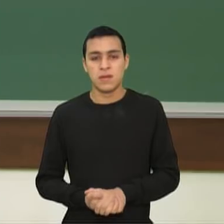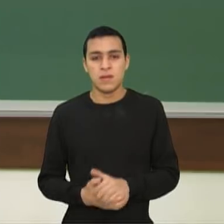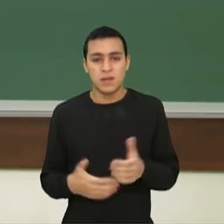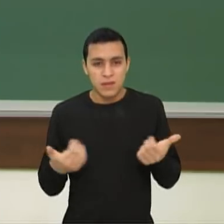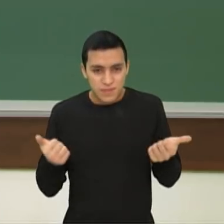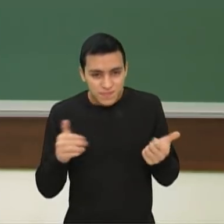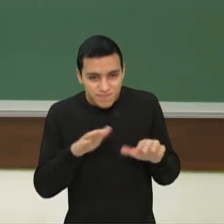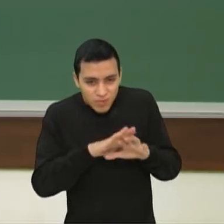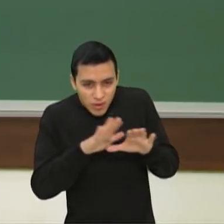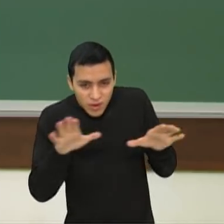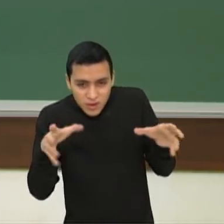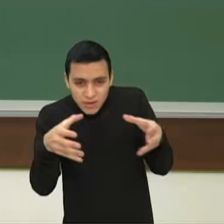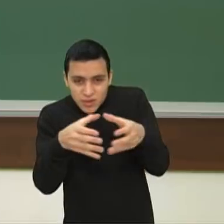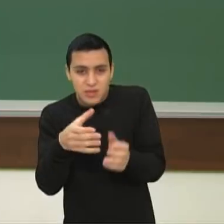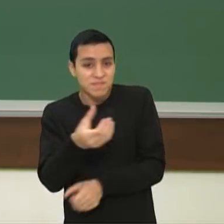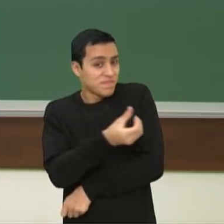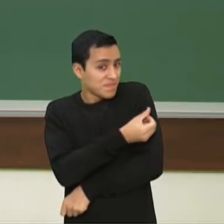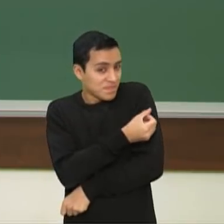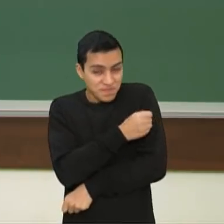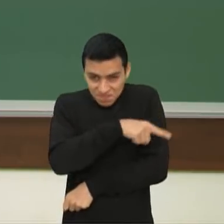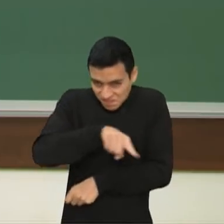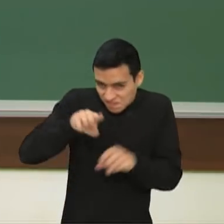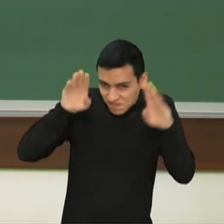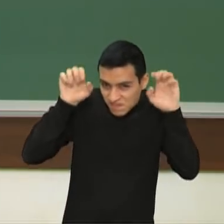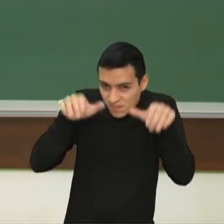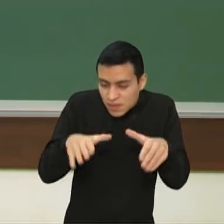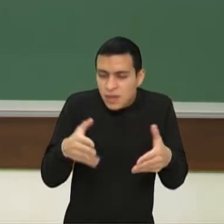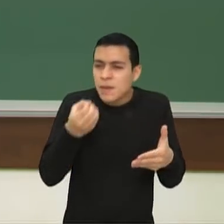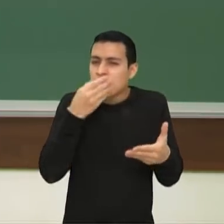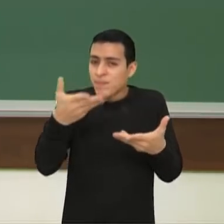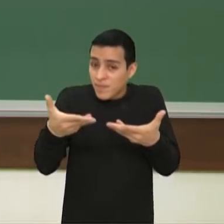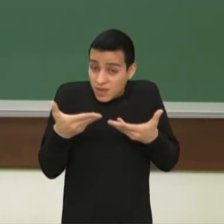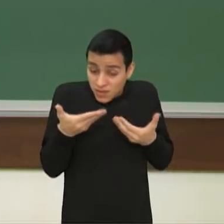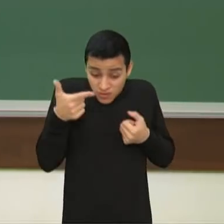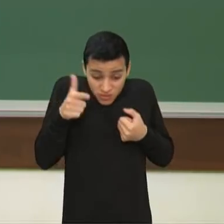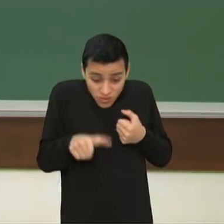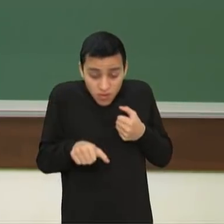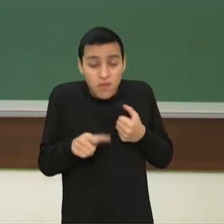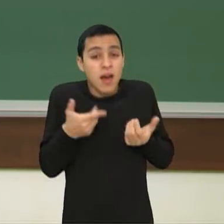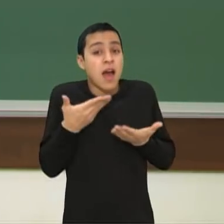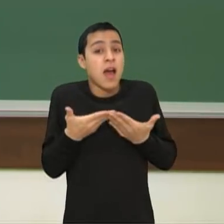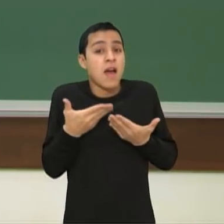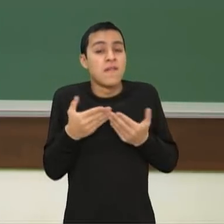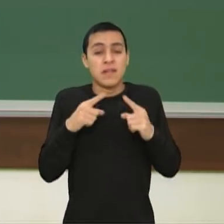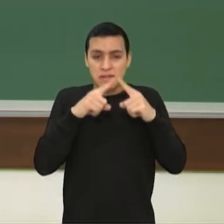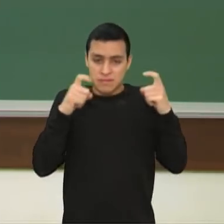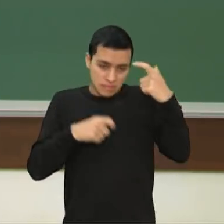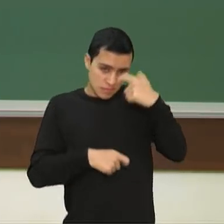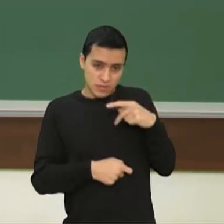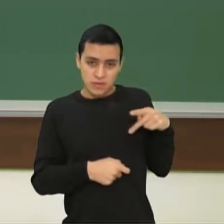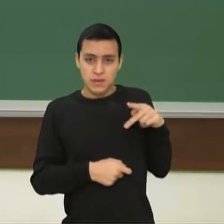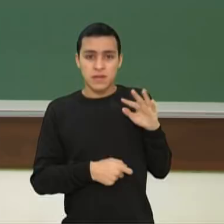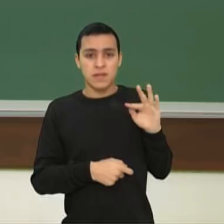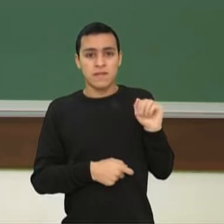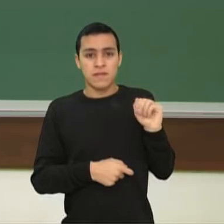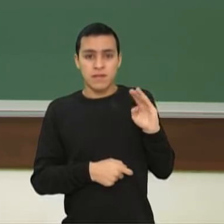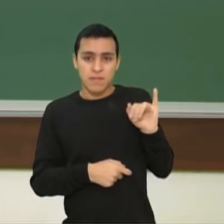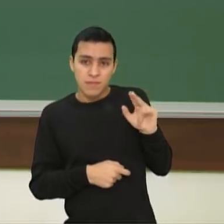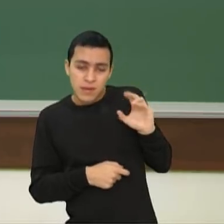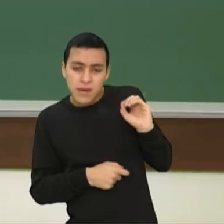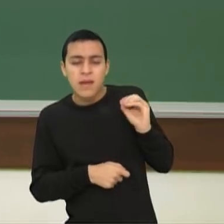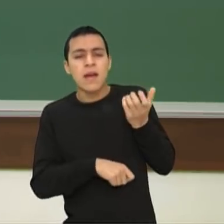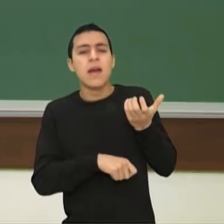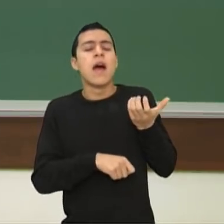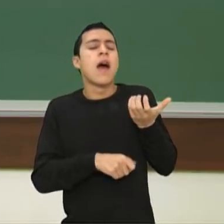Olá, sexto ano, tudo bom com vocês? Sejam bem-vindos a mais uma aula de ciências. Eu sou o professor Fabiano e hoje na nossa aula